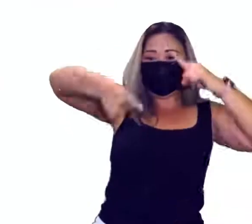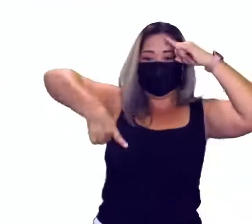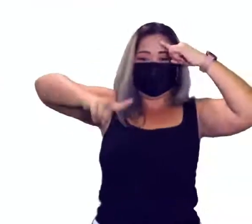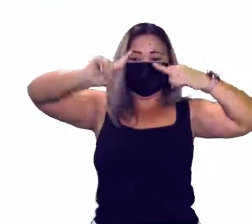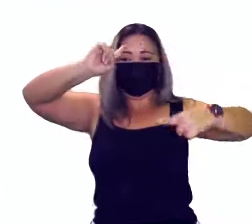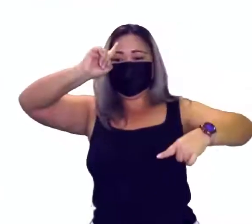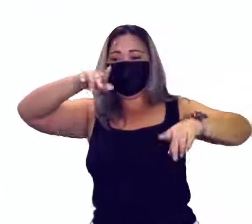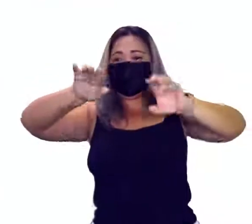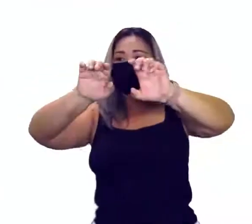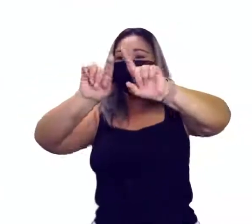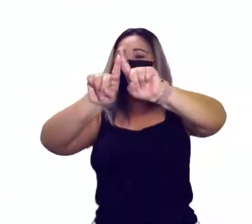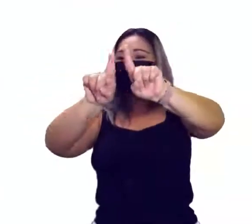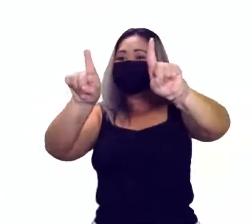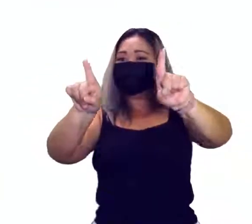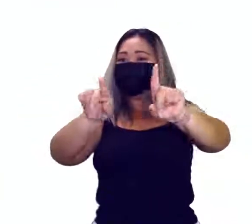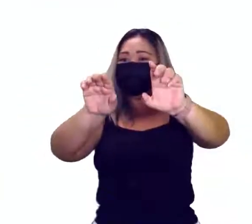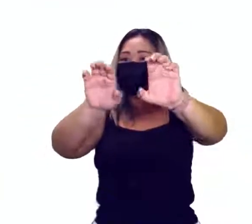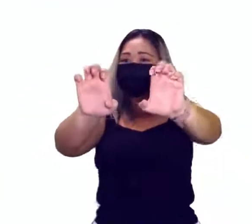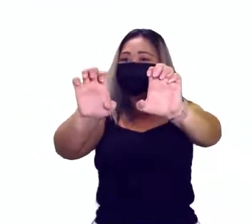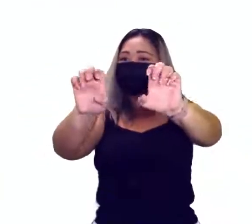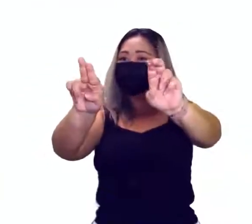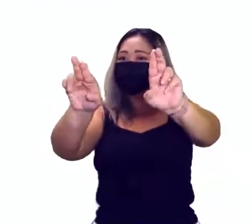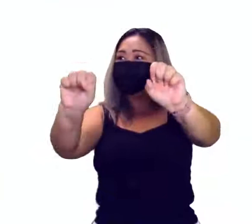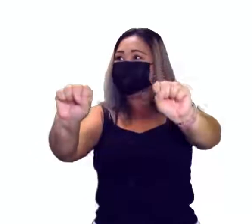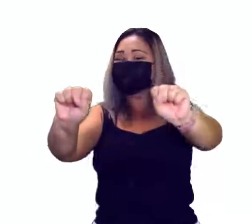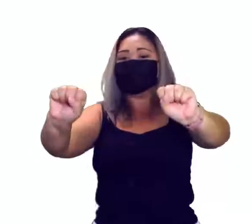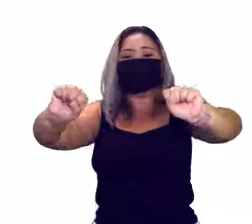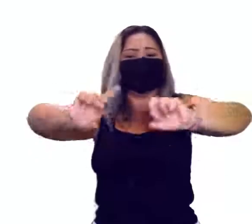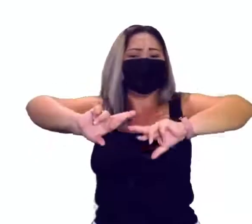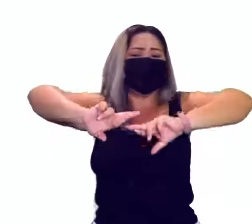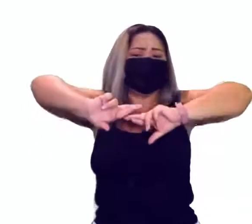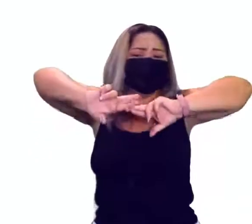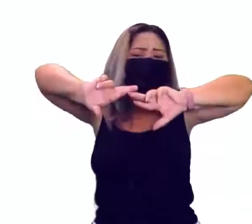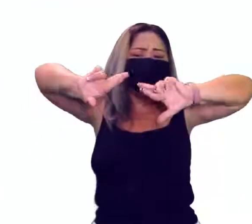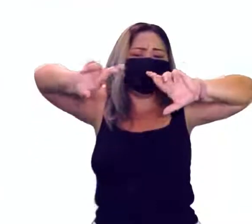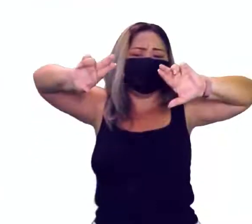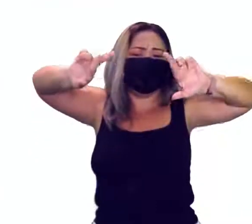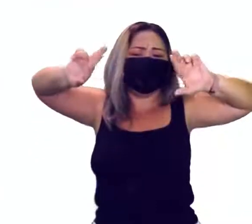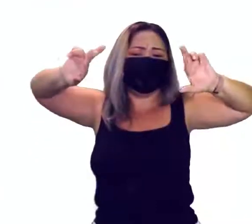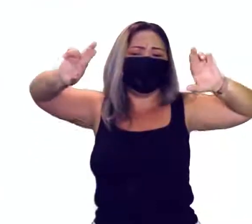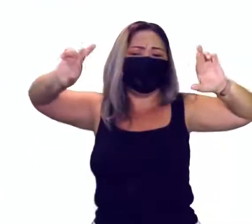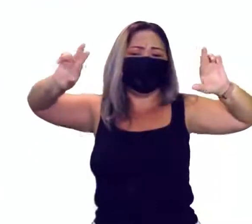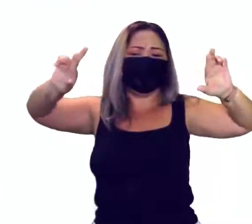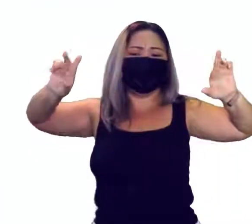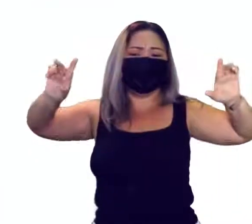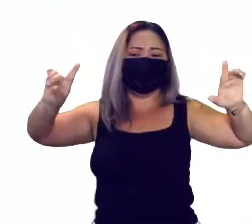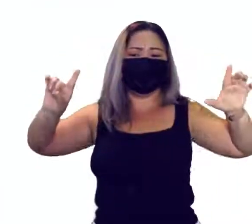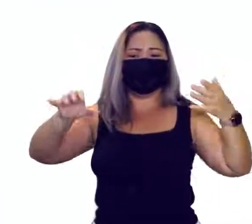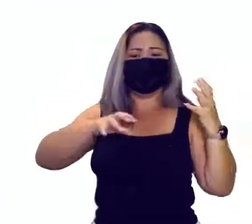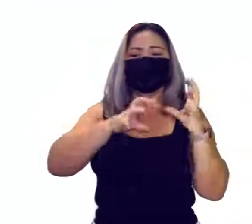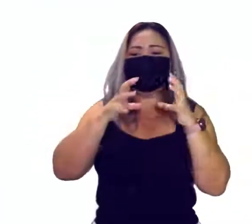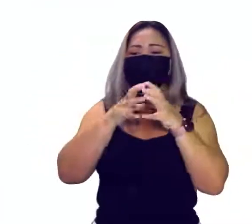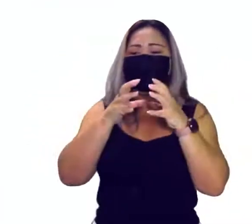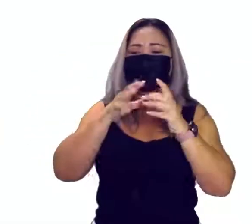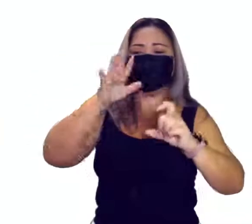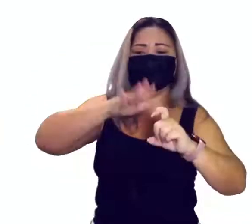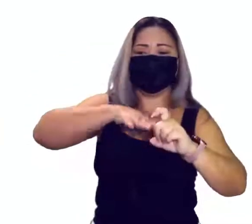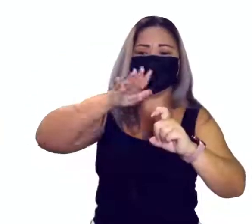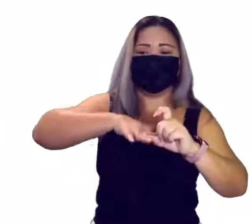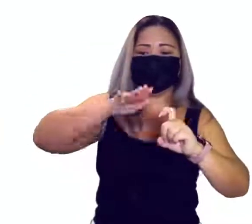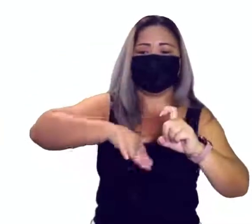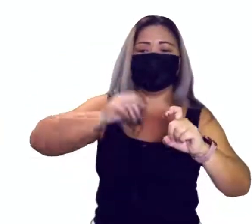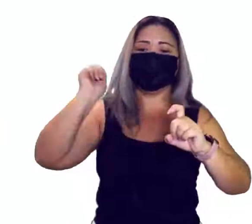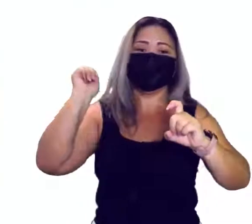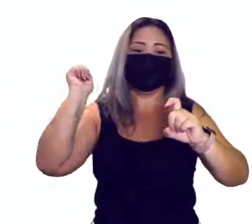né? Os Zeus. Então temos vários aqui, ó. Né? Um conjunto de mitos.